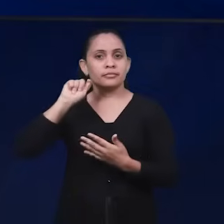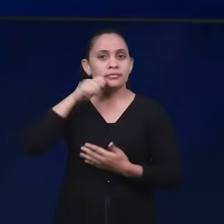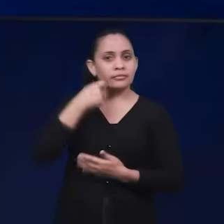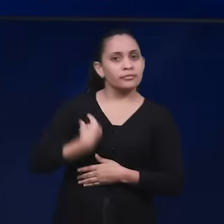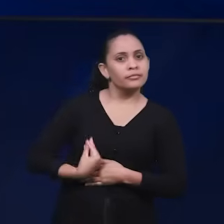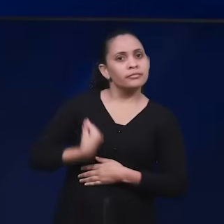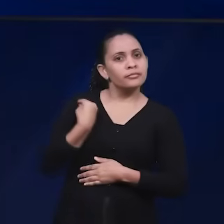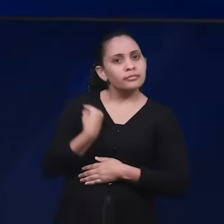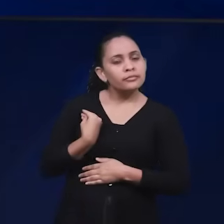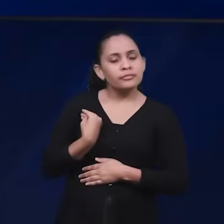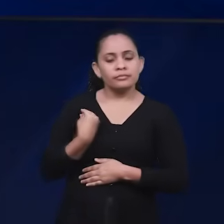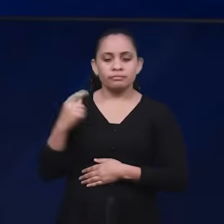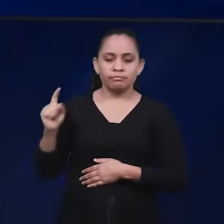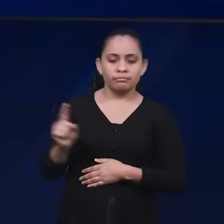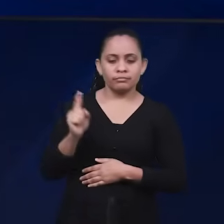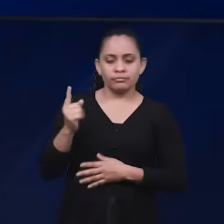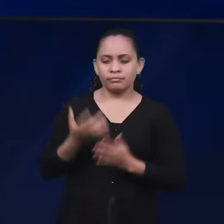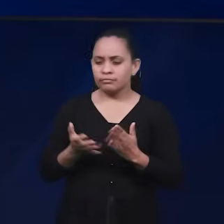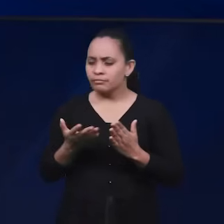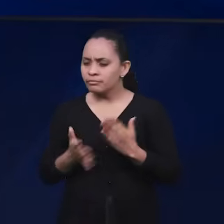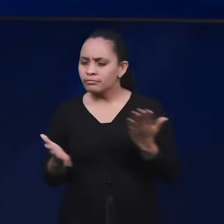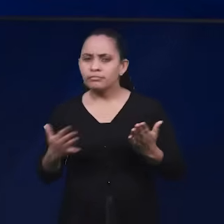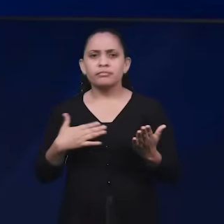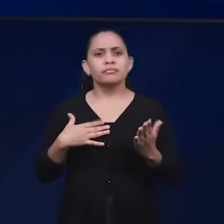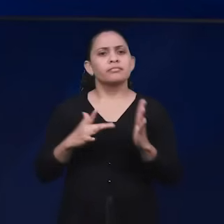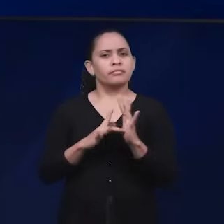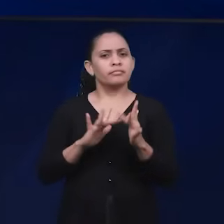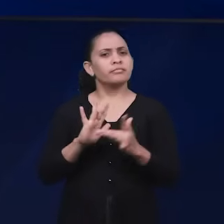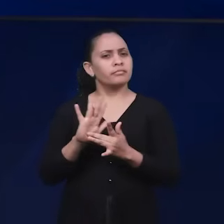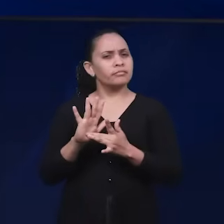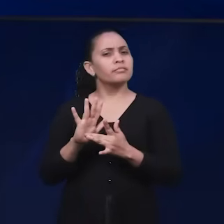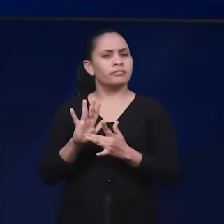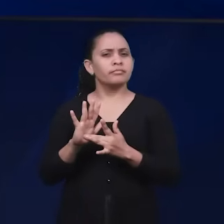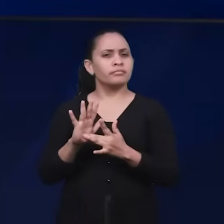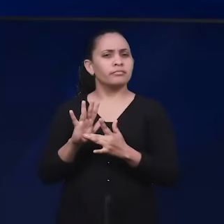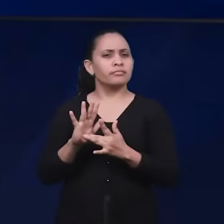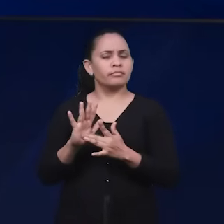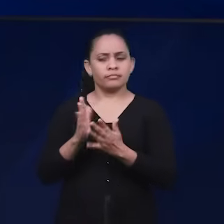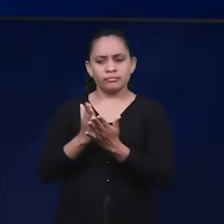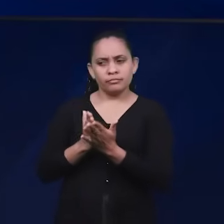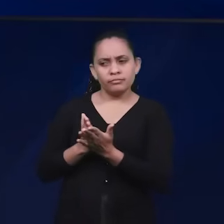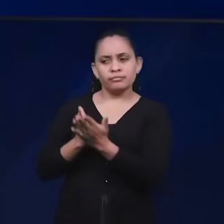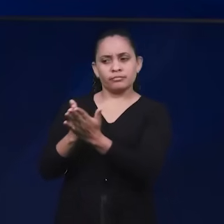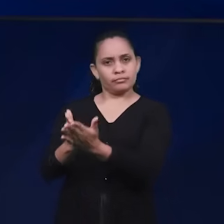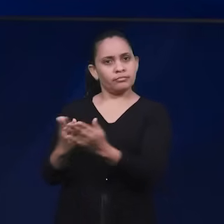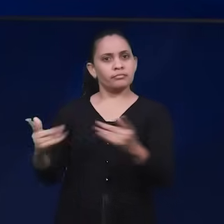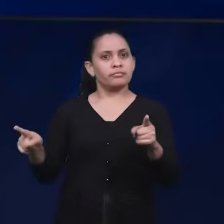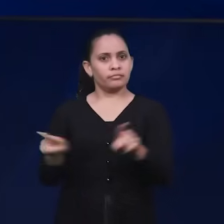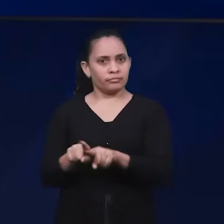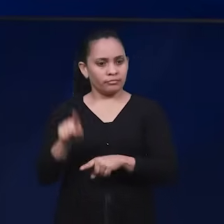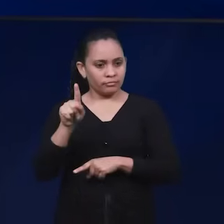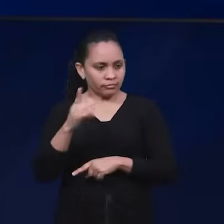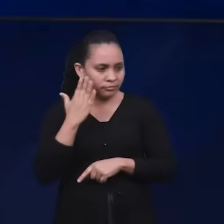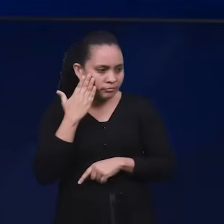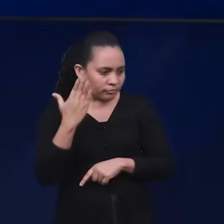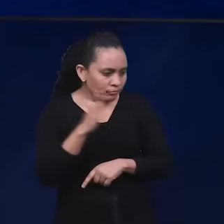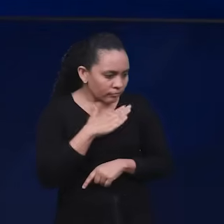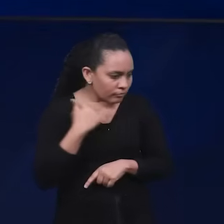Você está perdido no caminho? Ele é o bom pastor que guia as águas tranquilas. Você está diante da